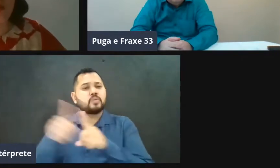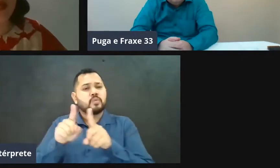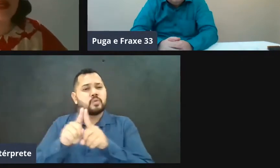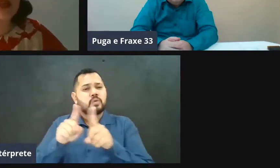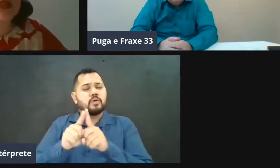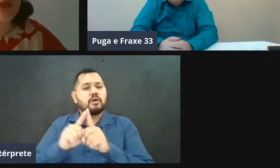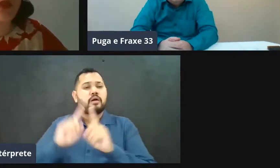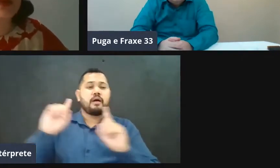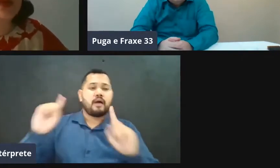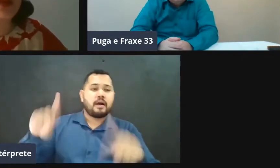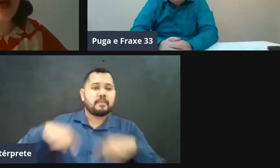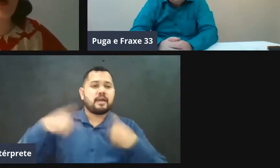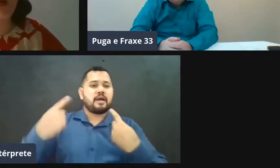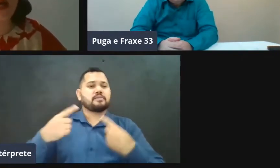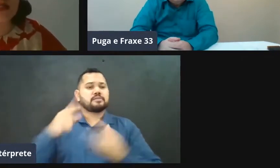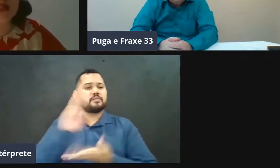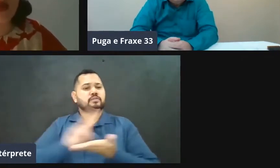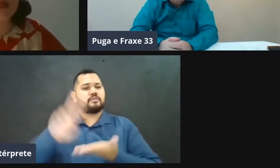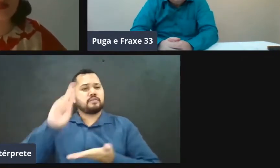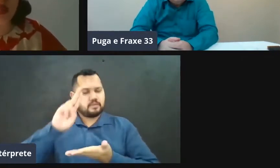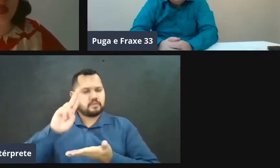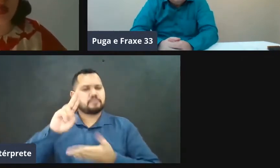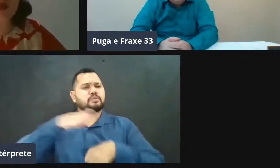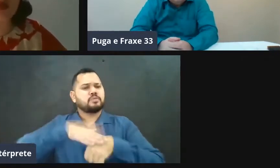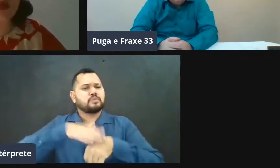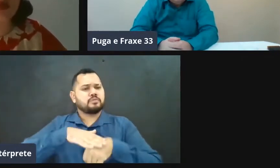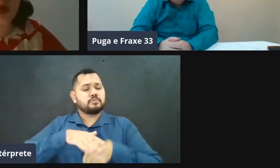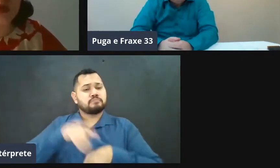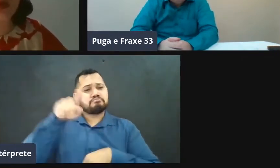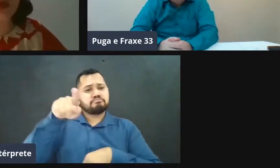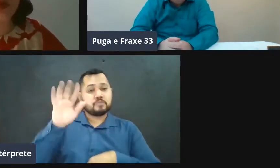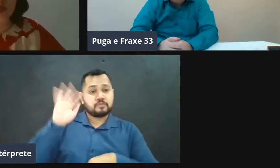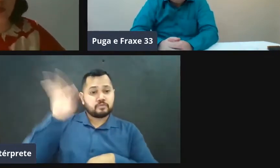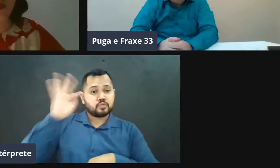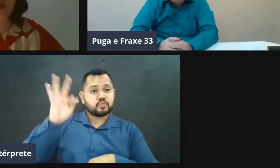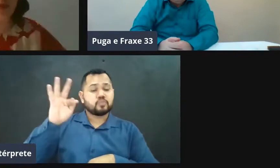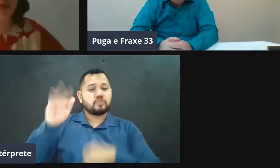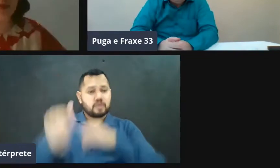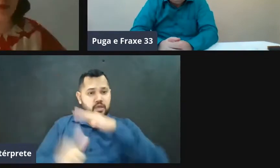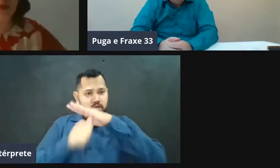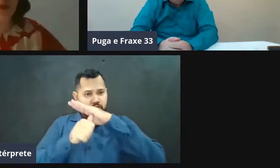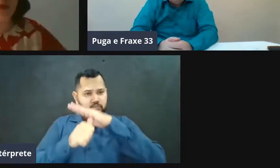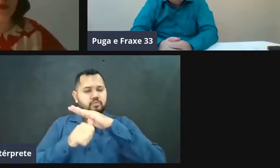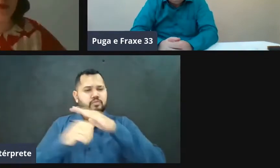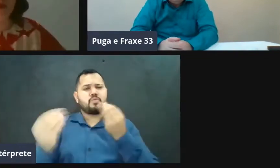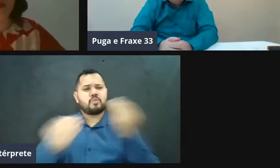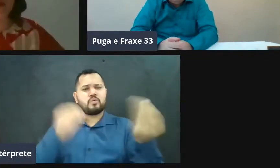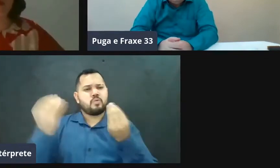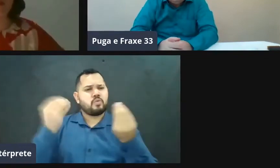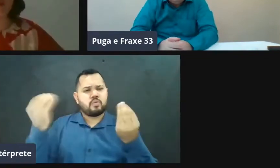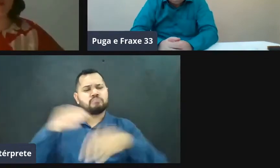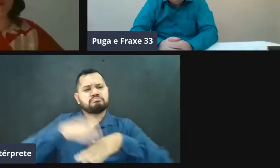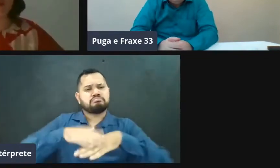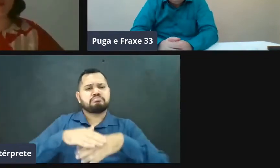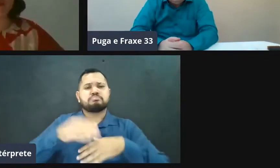essa autonomia. Como sua gestão pretende se posicionar com relação a esse tema? O senhor tem 2 minutos e meio.